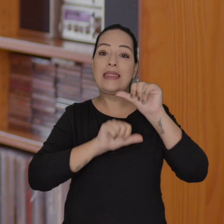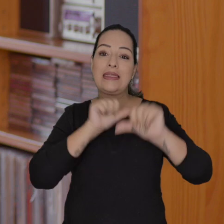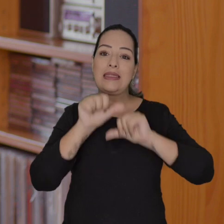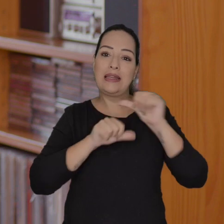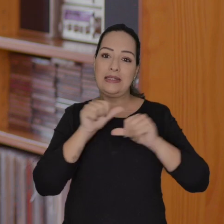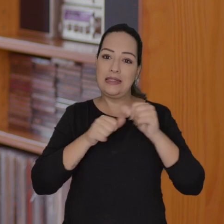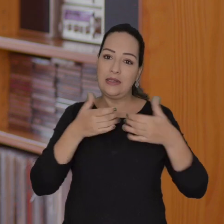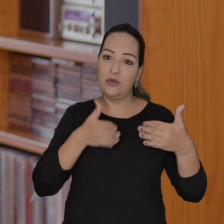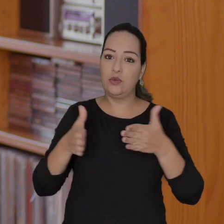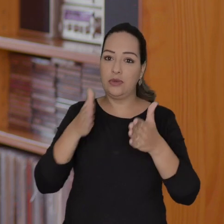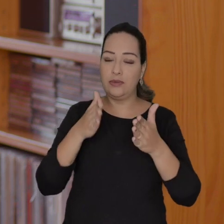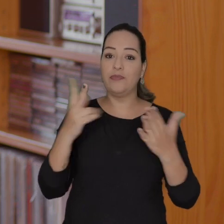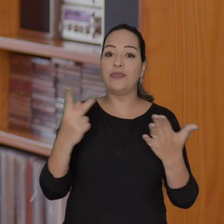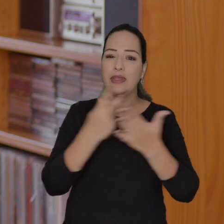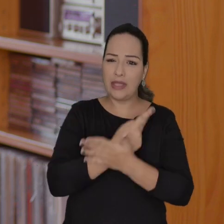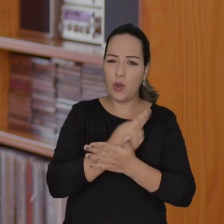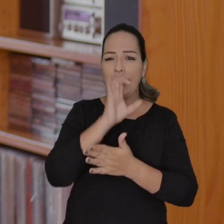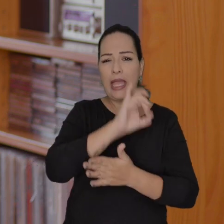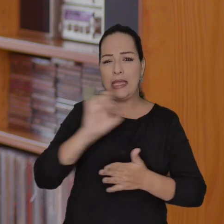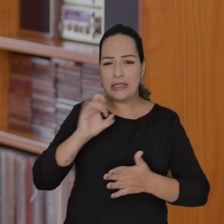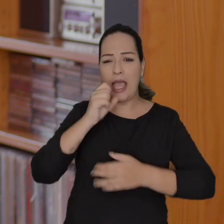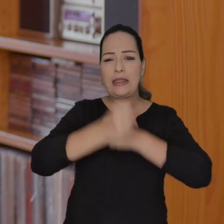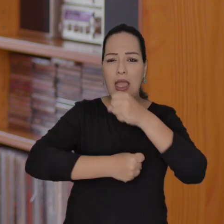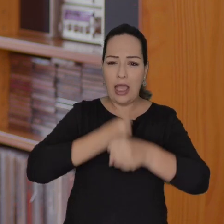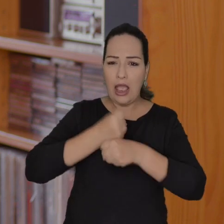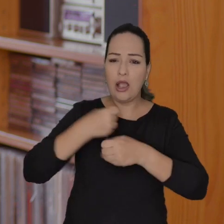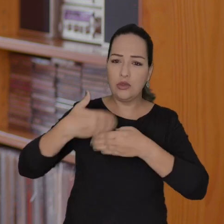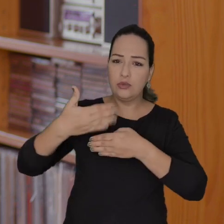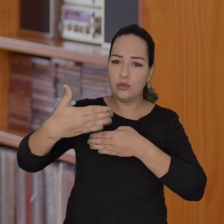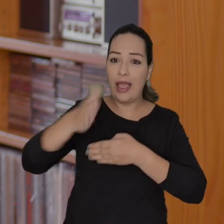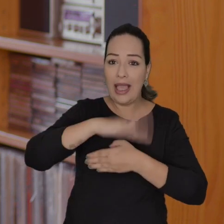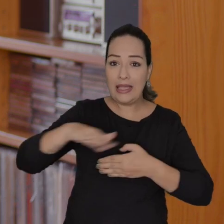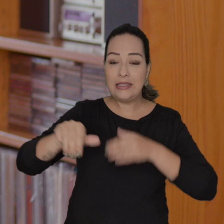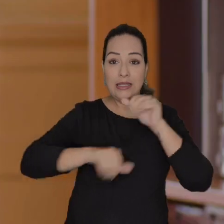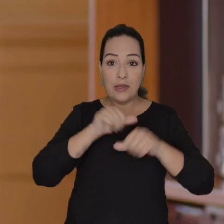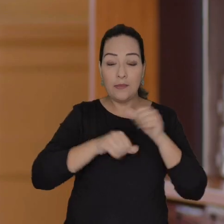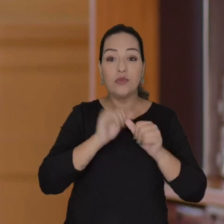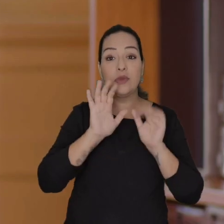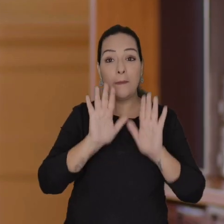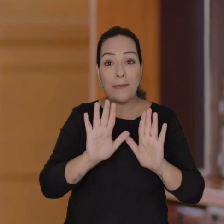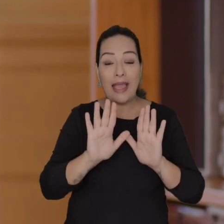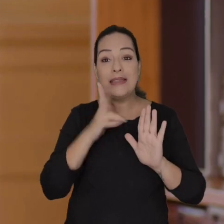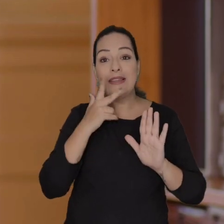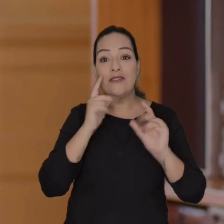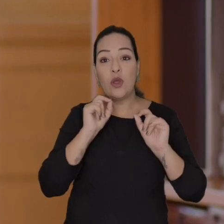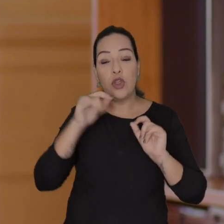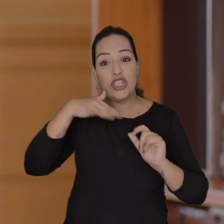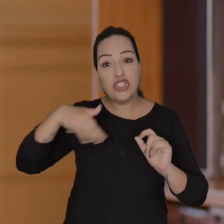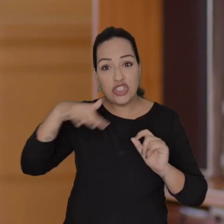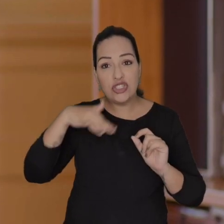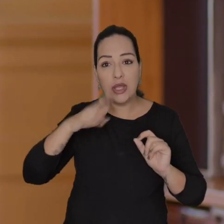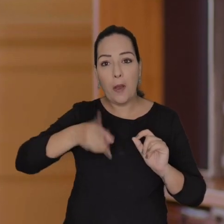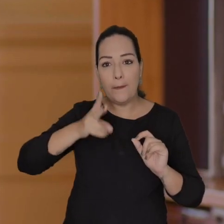uma transição nesse caminho, que acontece ano a ano mesmo, as crianças elas vão mudando. Mas ele diz que, assim, de